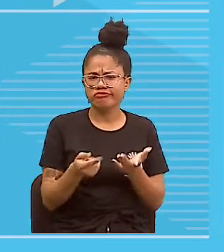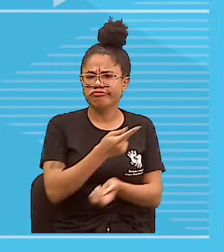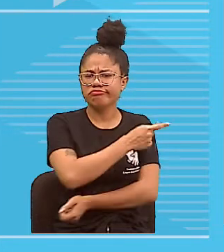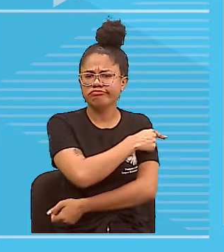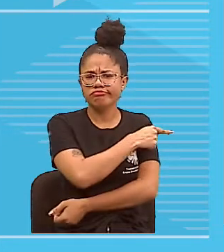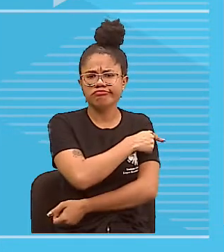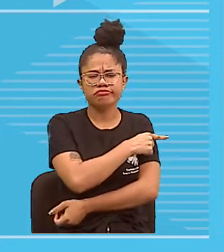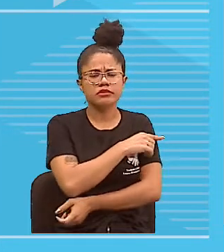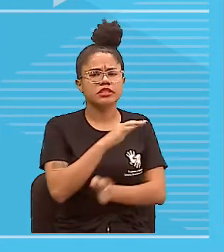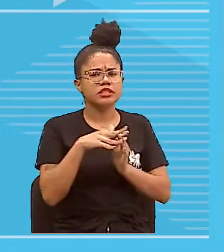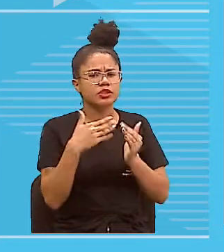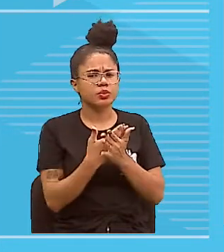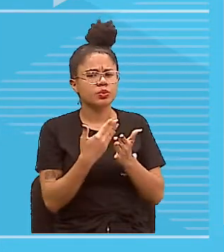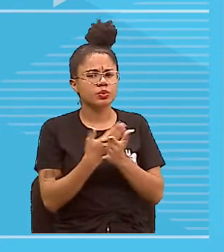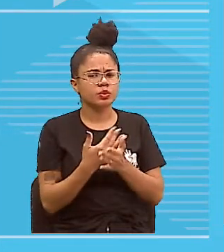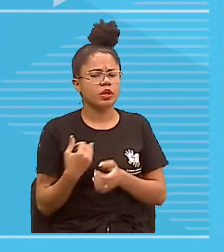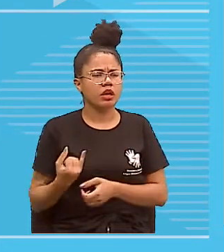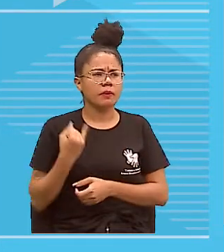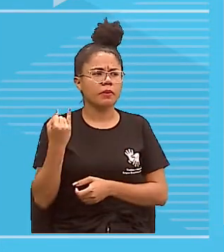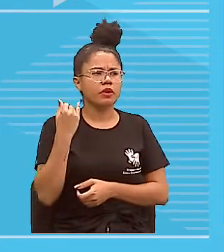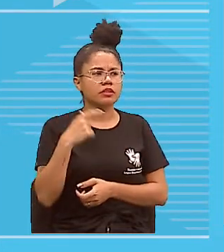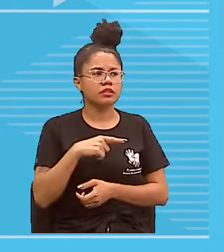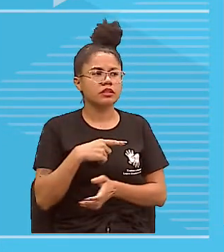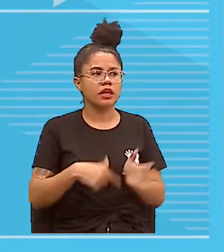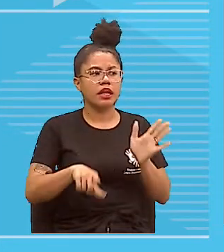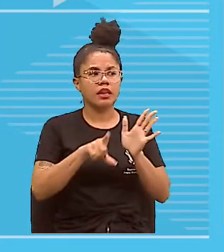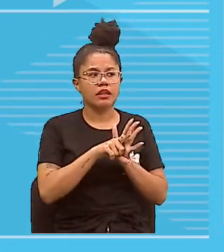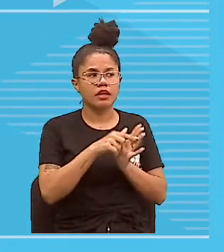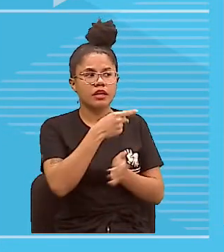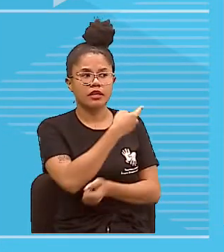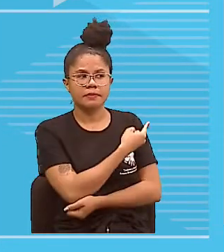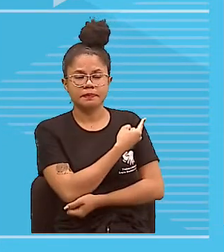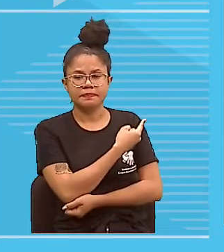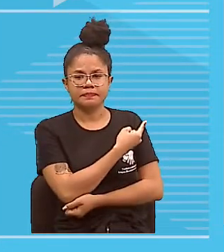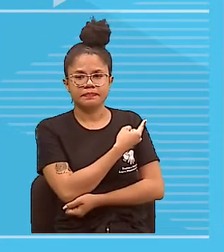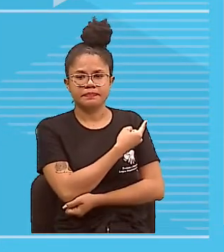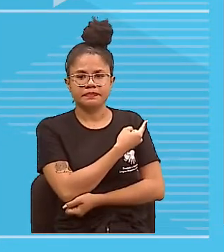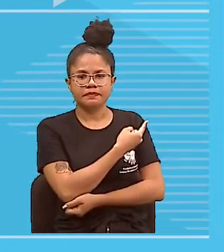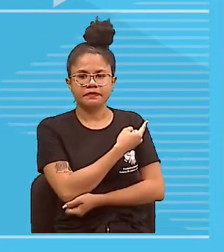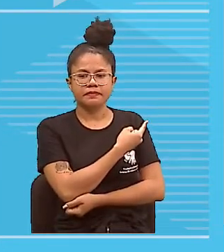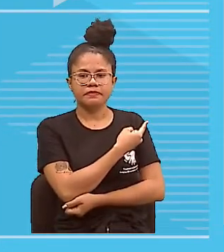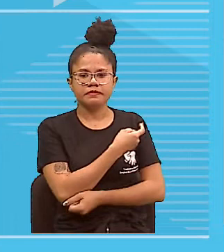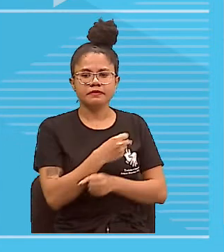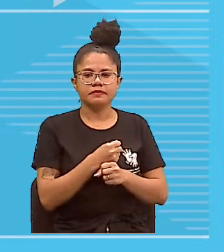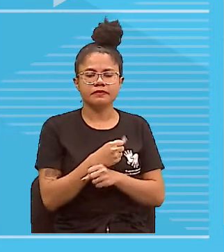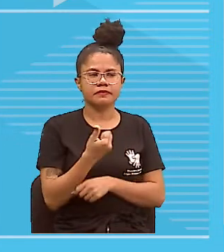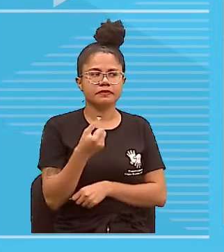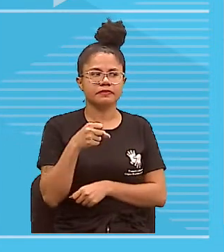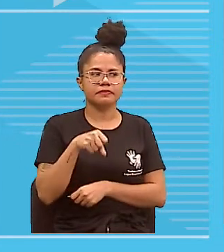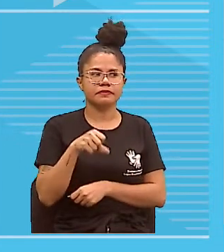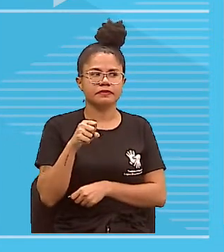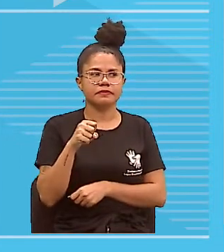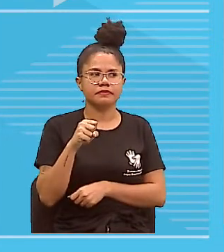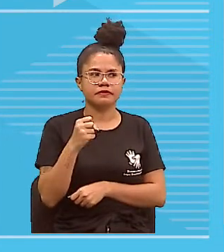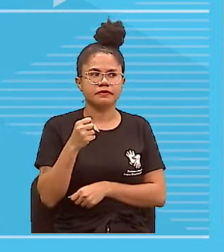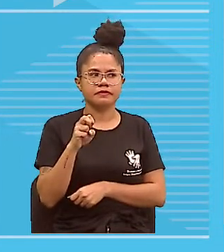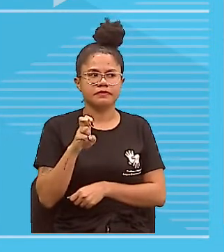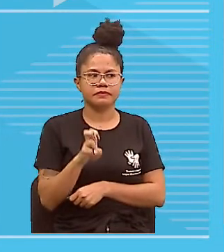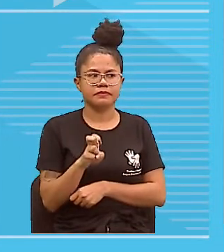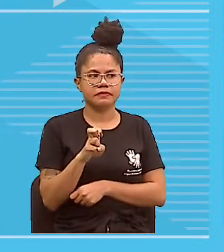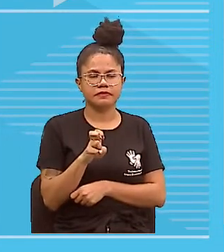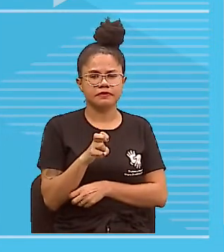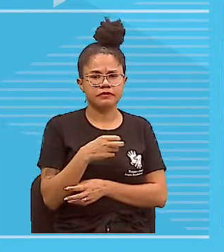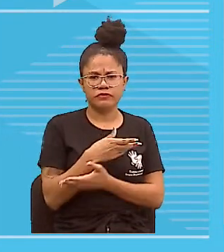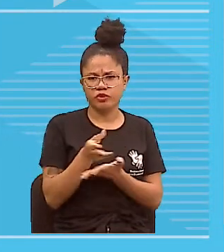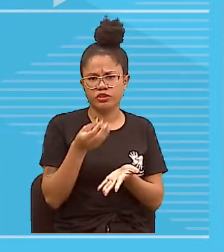importante, inclusive, existe a Lei 7.398, que é do ano de 1985, muitos de vocês